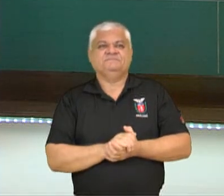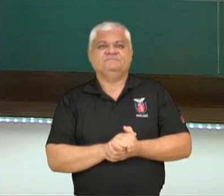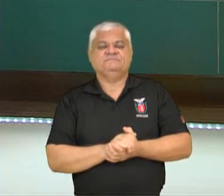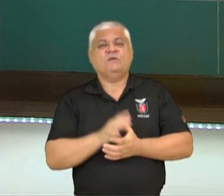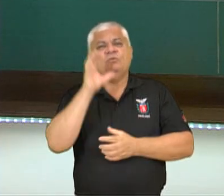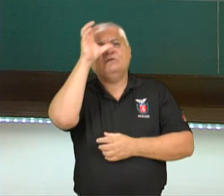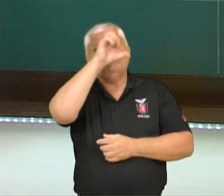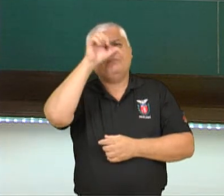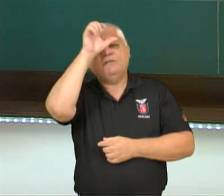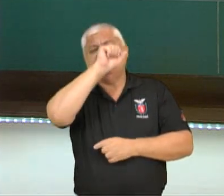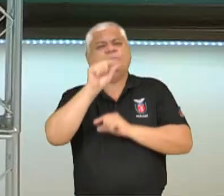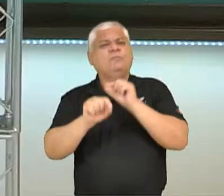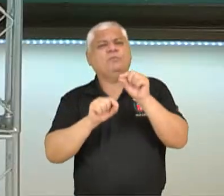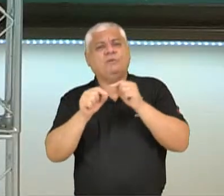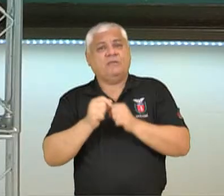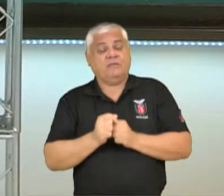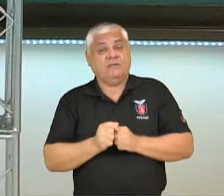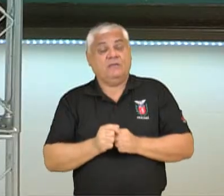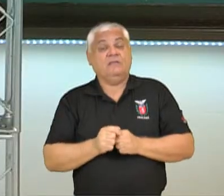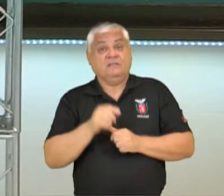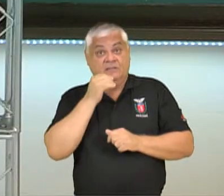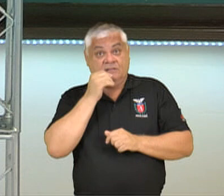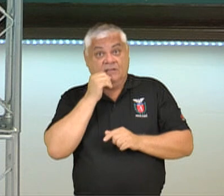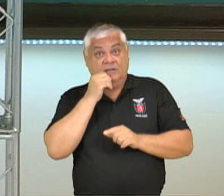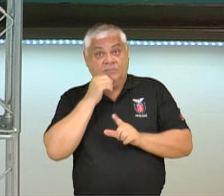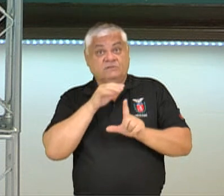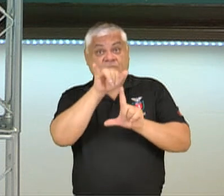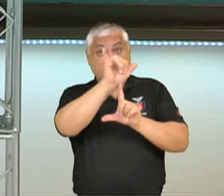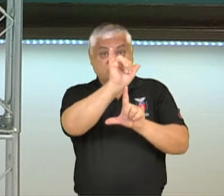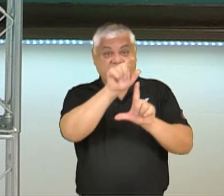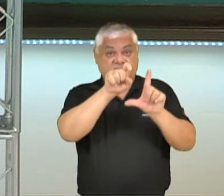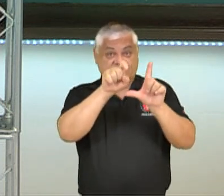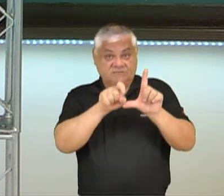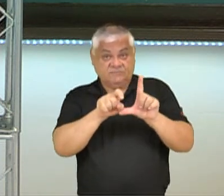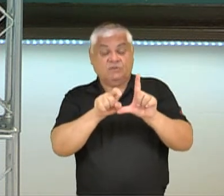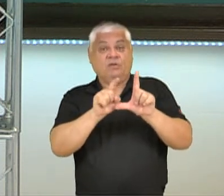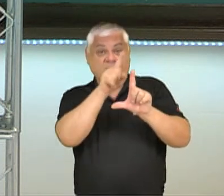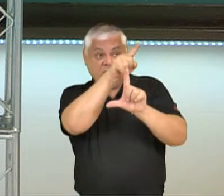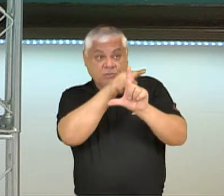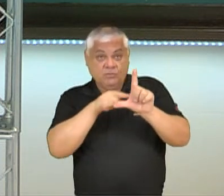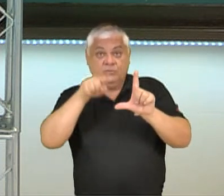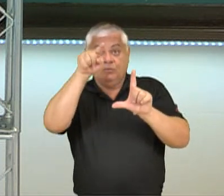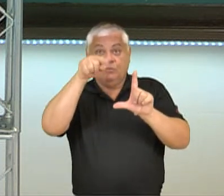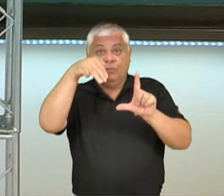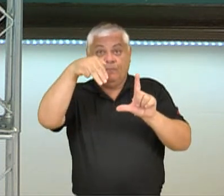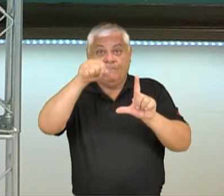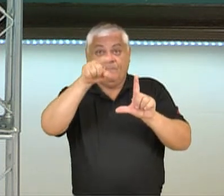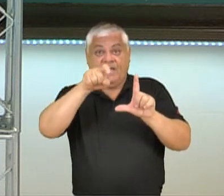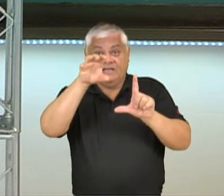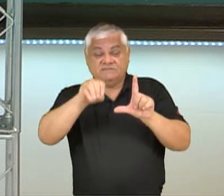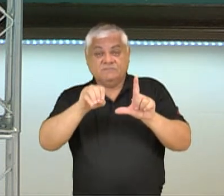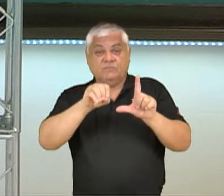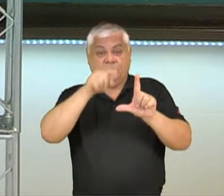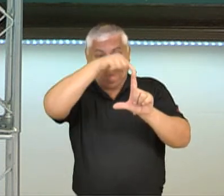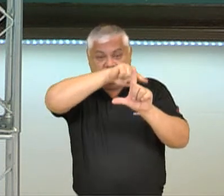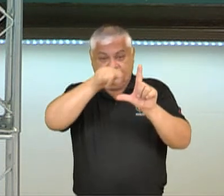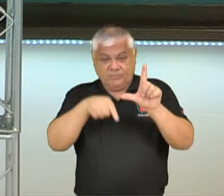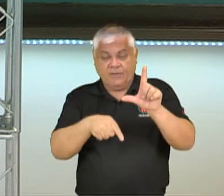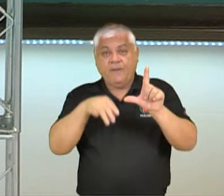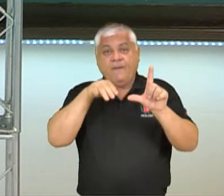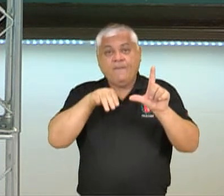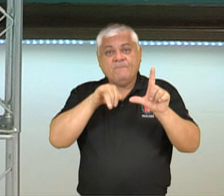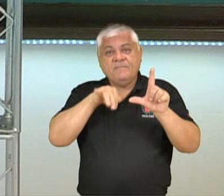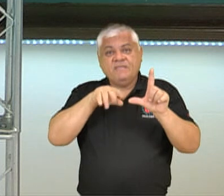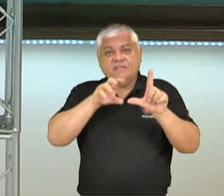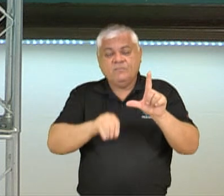vimos nessa aula? Vimos que o vértice da parábola, que é o ponto de máximo ou ponto de mínimo, está relacionado